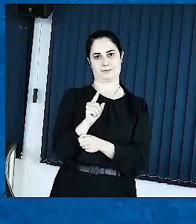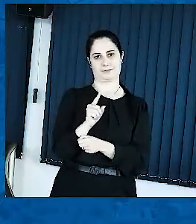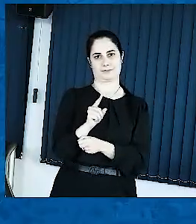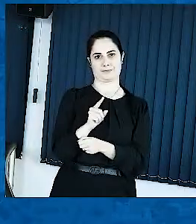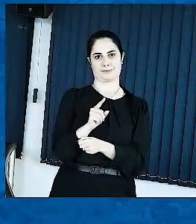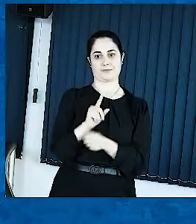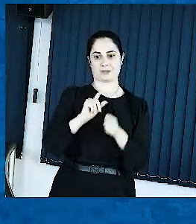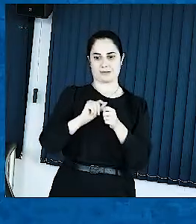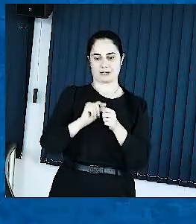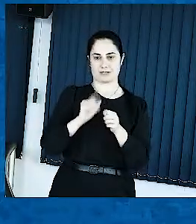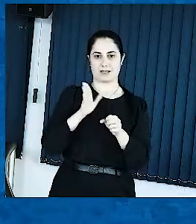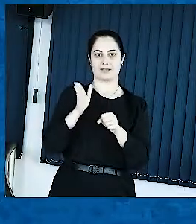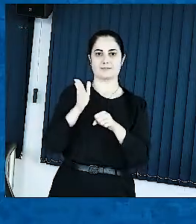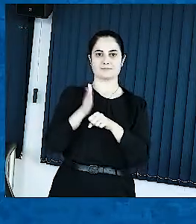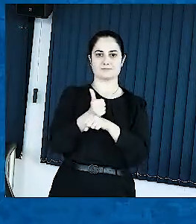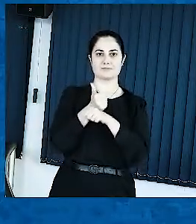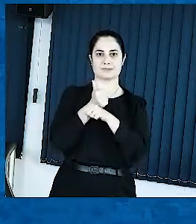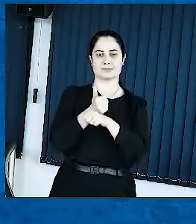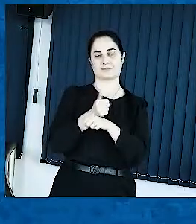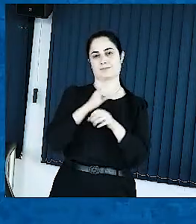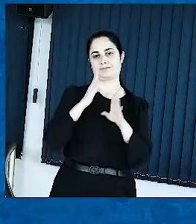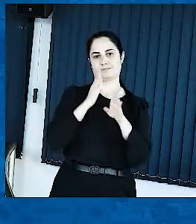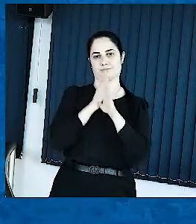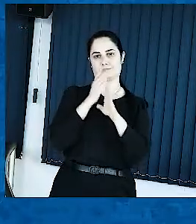para intervir.